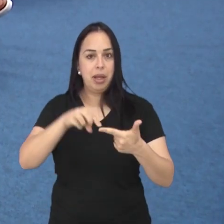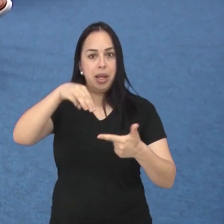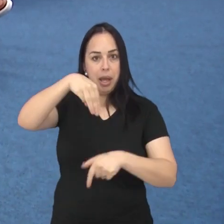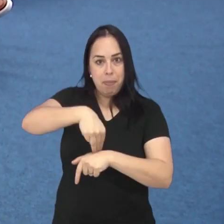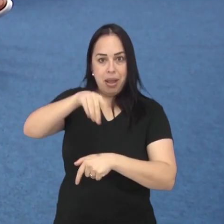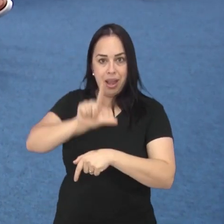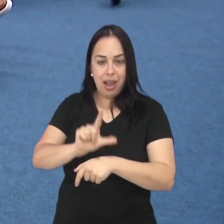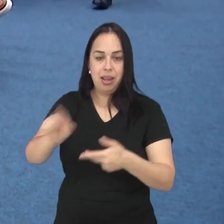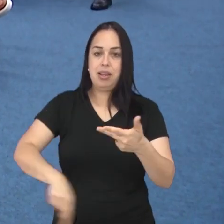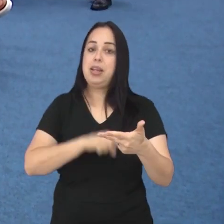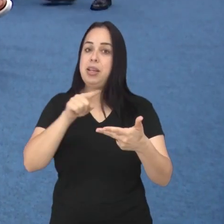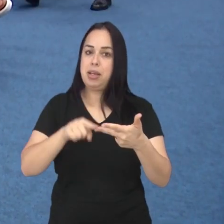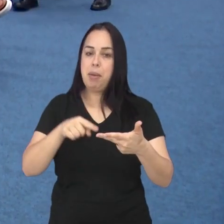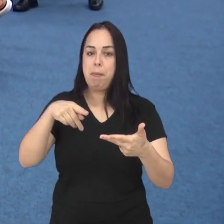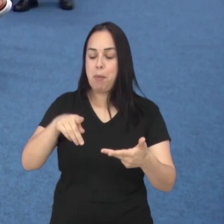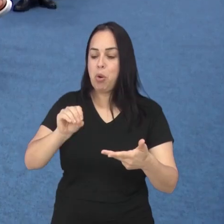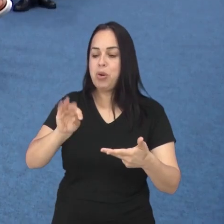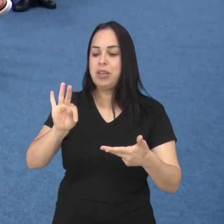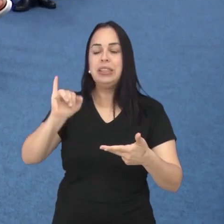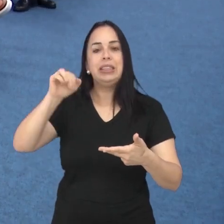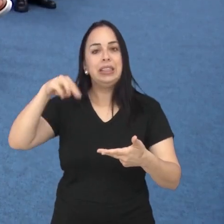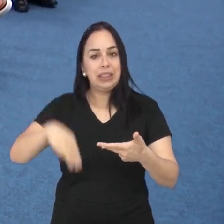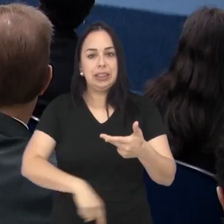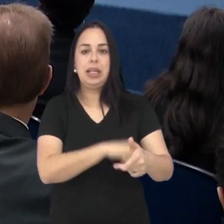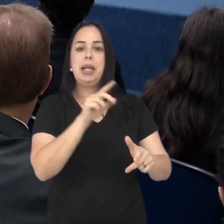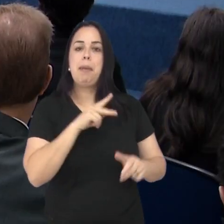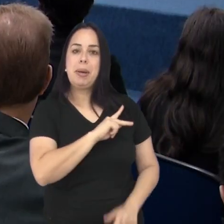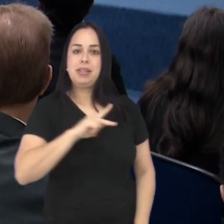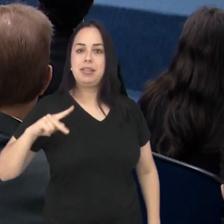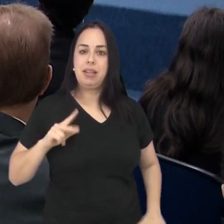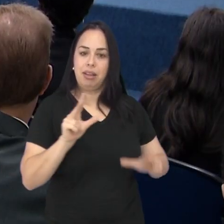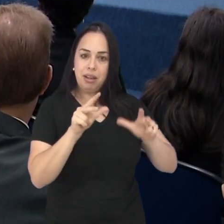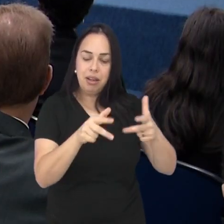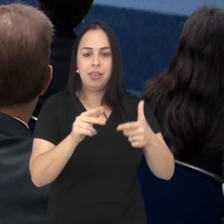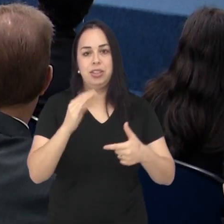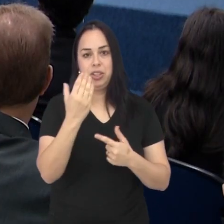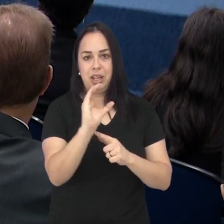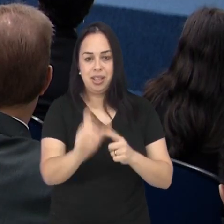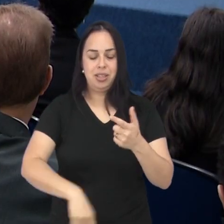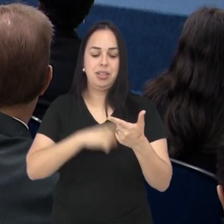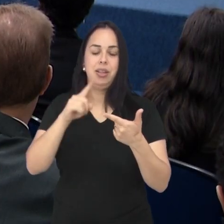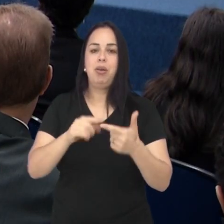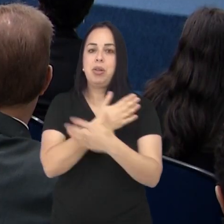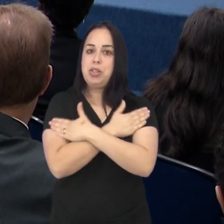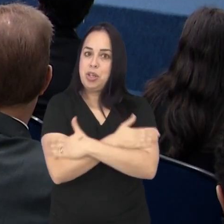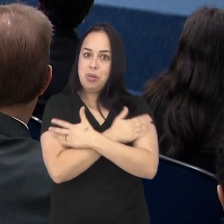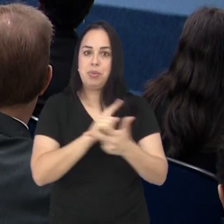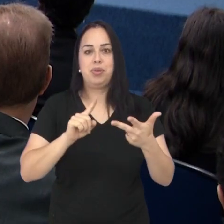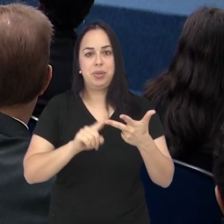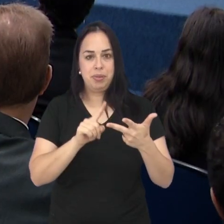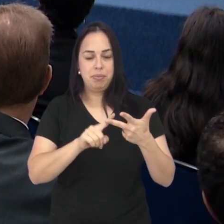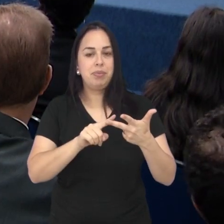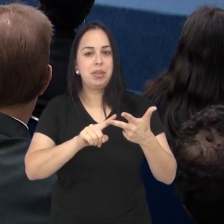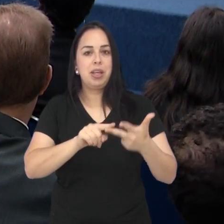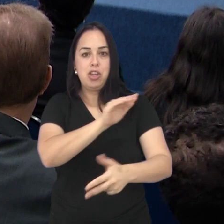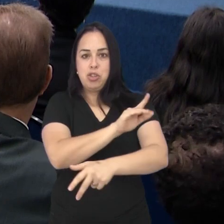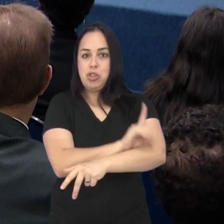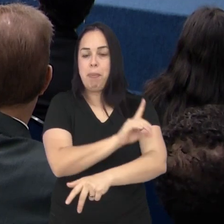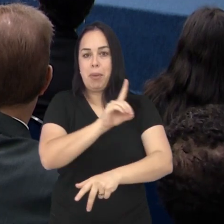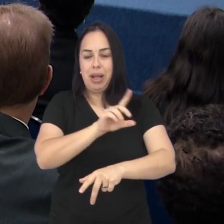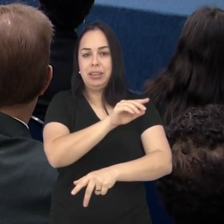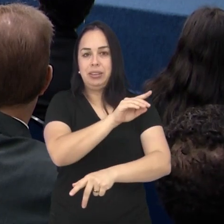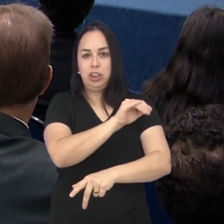Jacareí, Monteiro Lobato, Piracaia e Potim, e presidentes das câmaras de cidades como Caçapava, Campos do